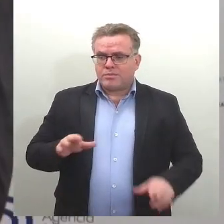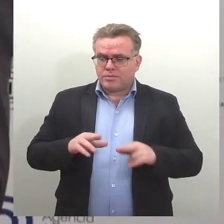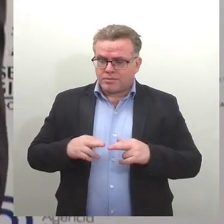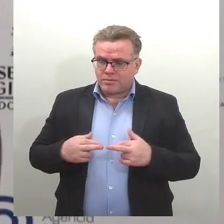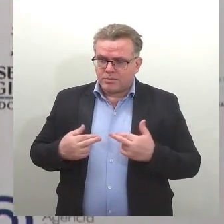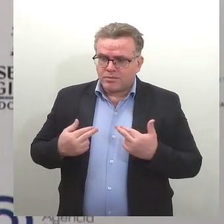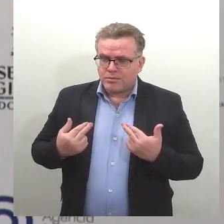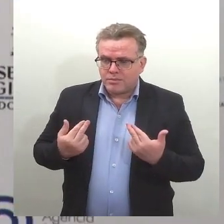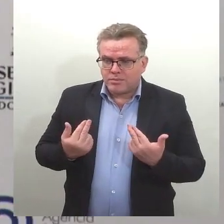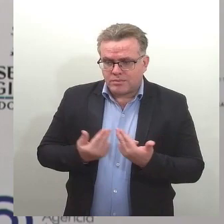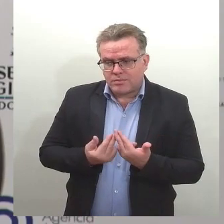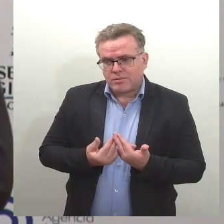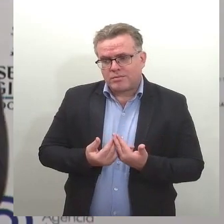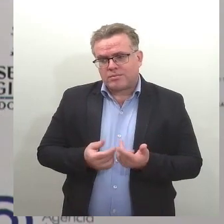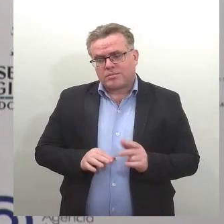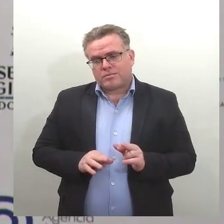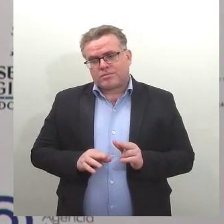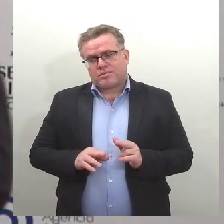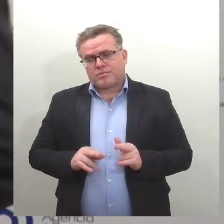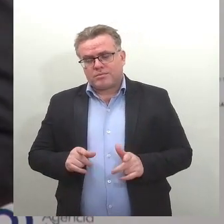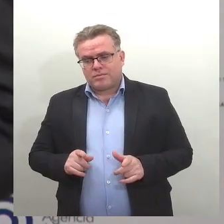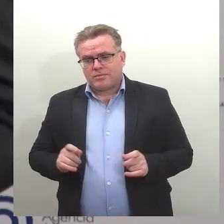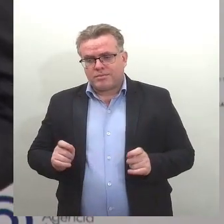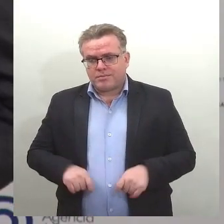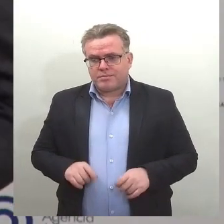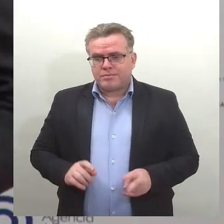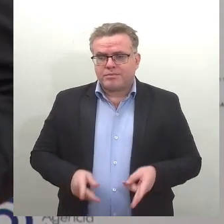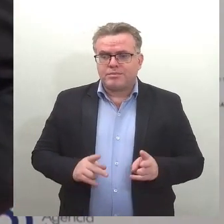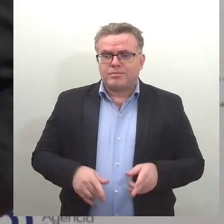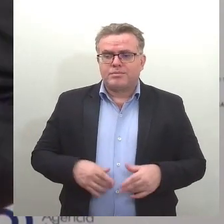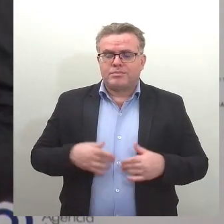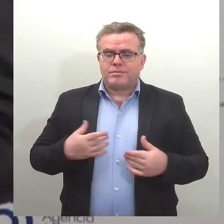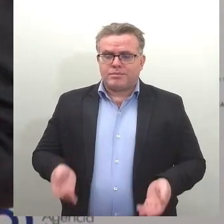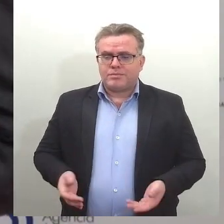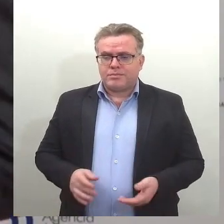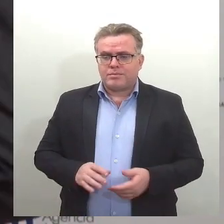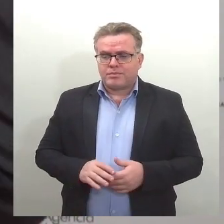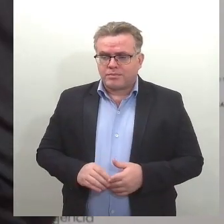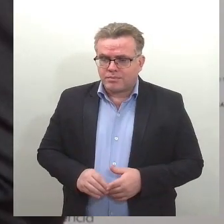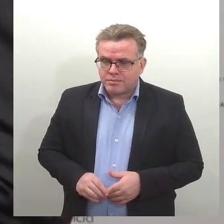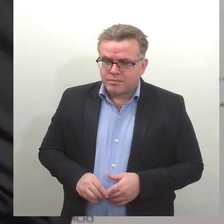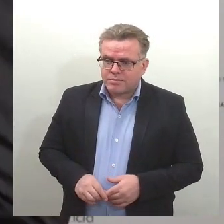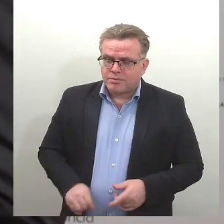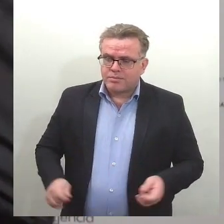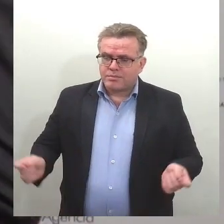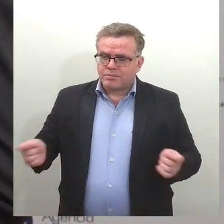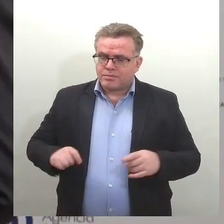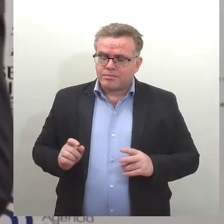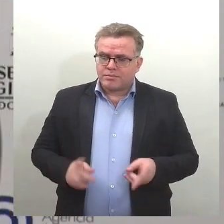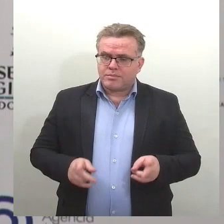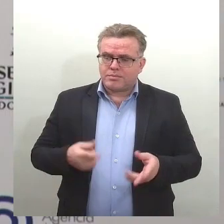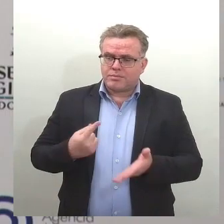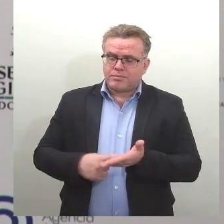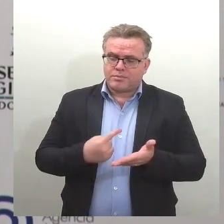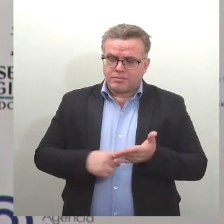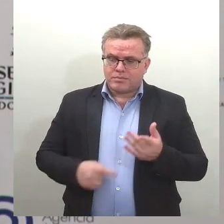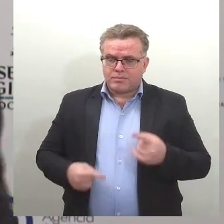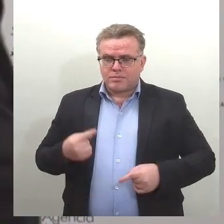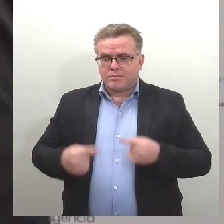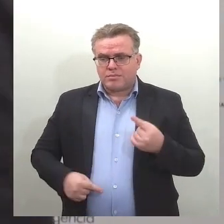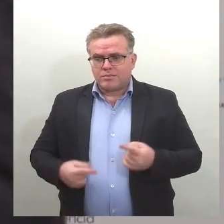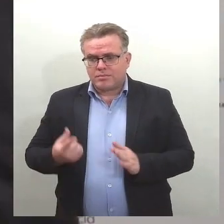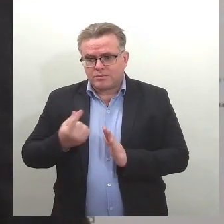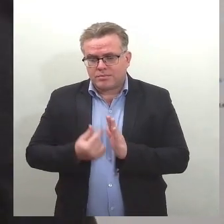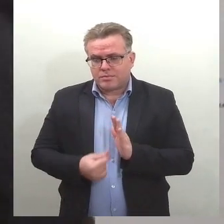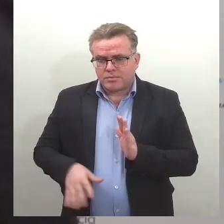agora com os comunicadores, com os jornalistas, né? Para que possam entrar nessa discussão também do orçamento do estado. Vai acontecer no Sindijó, não é